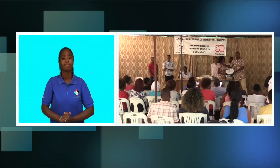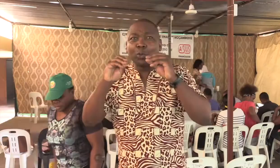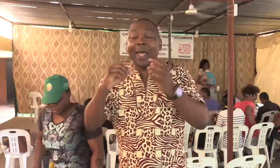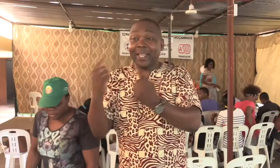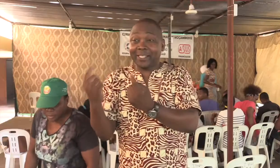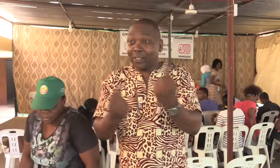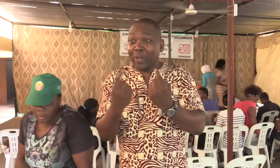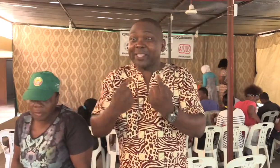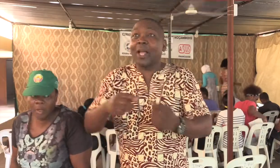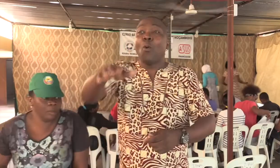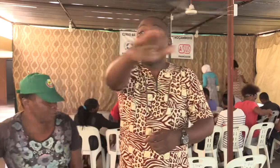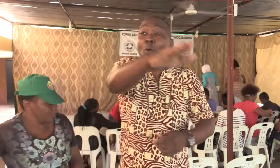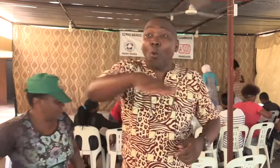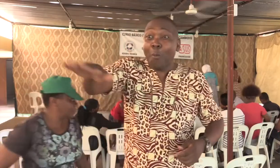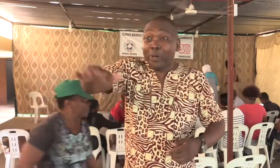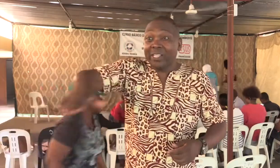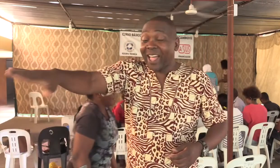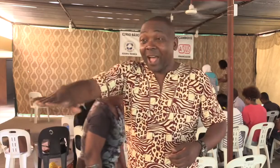objetos.